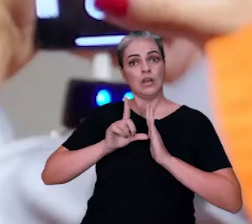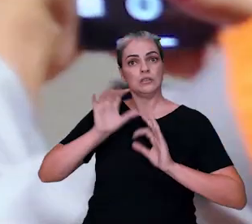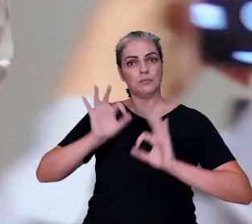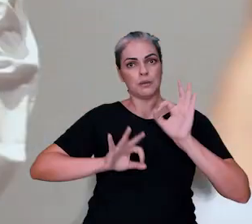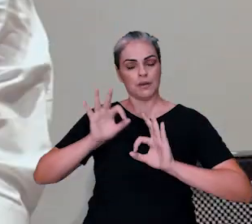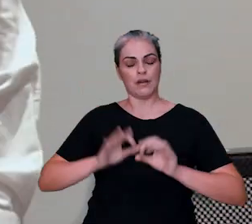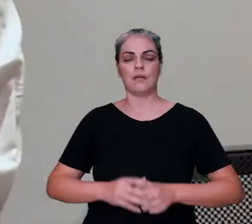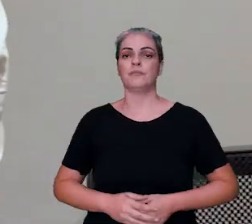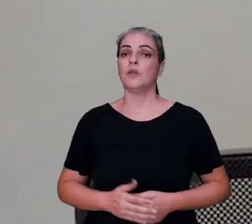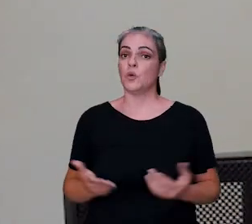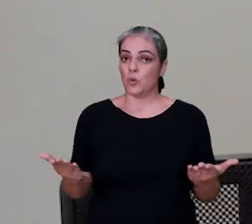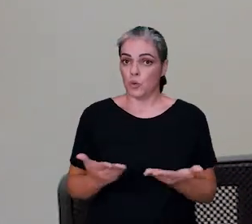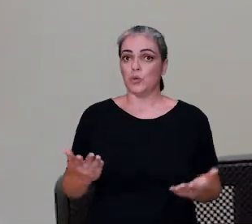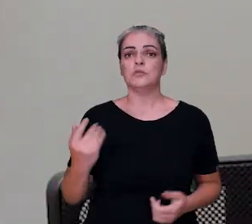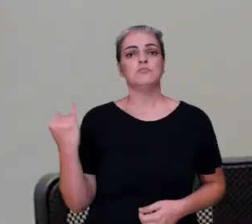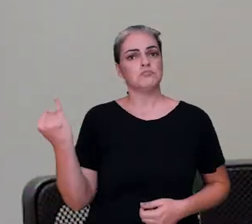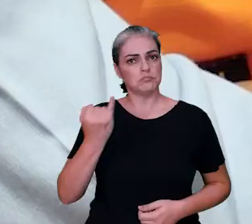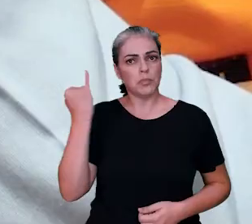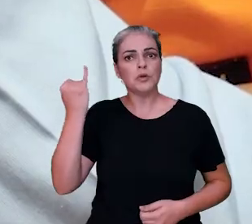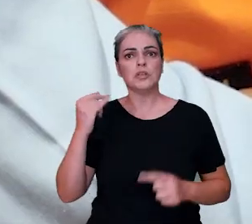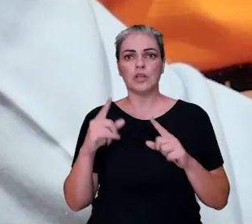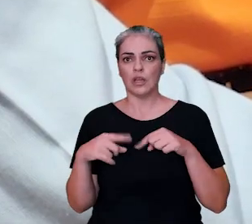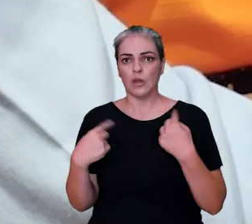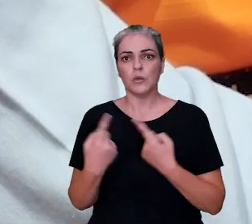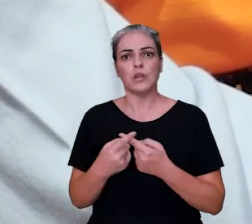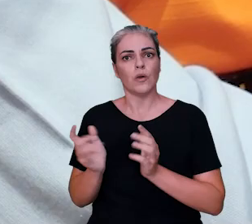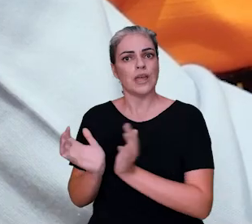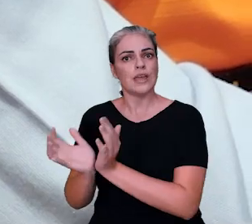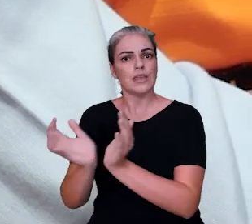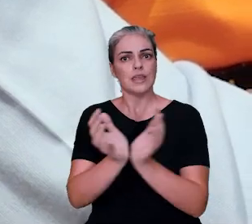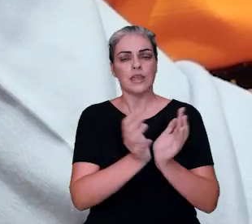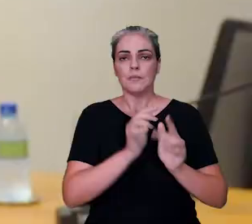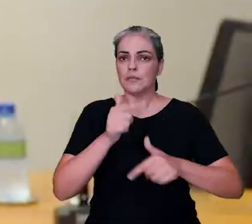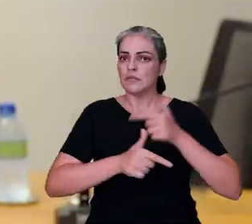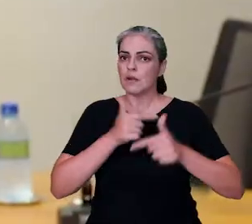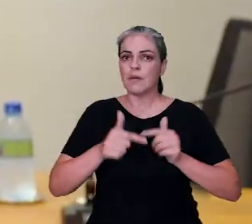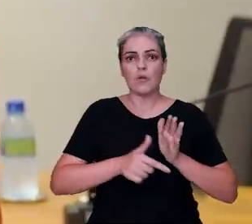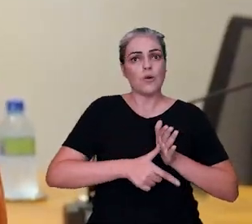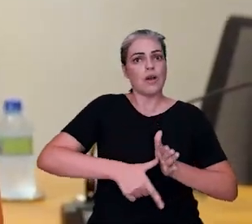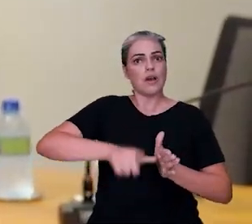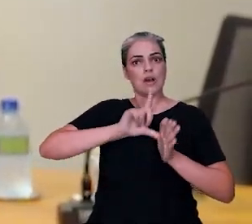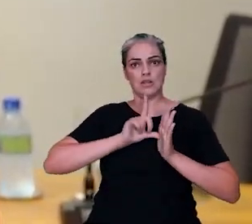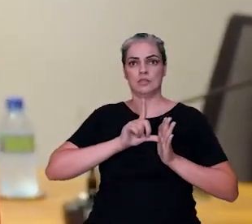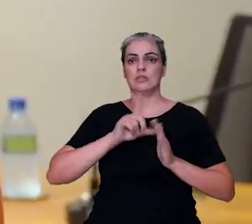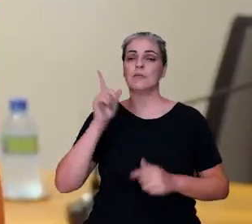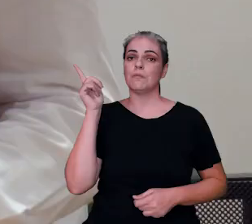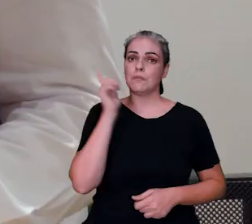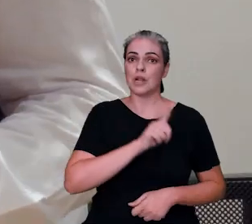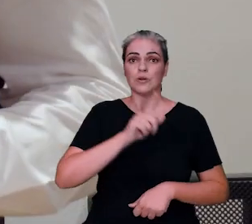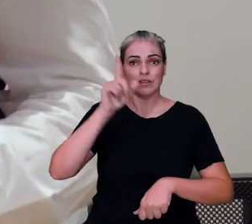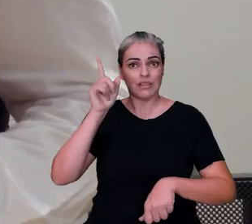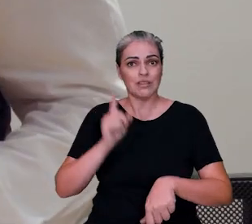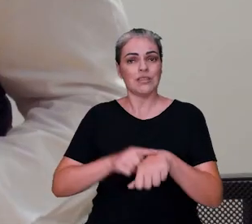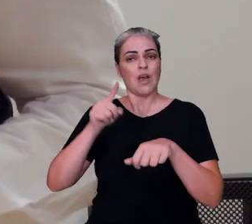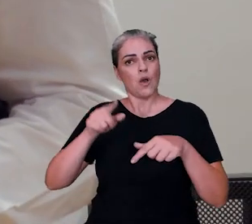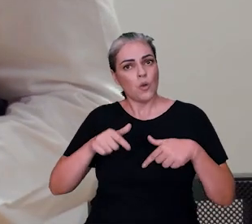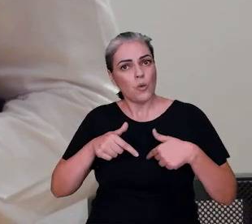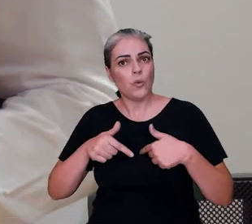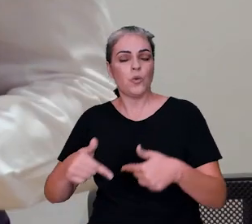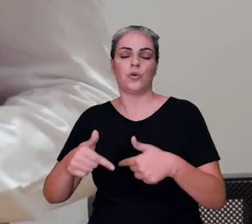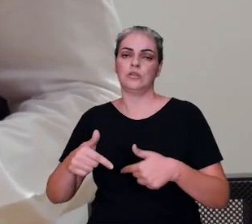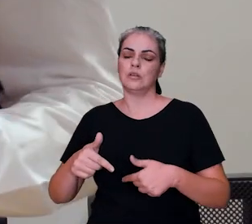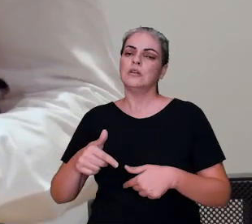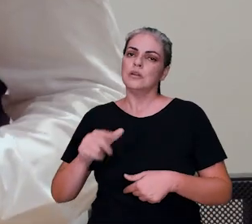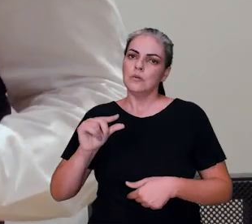E hoje é uma reunião importante, que a gente reúne as equipes, trabalha antes, para que realmente a gente consiga enfrentar com mais tranquilidade